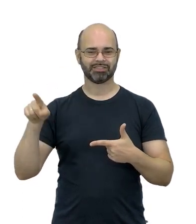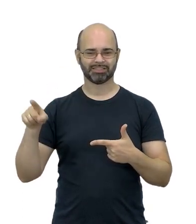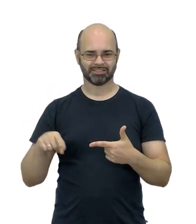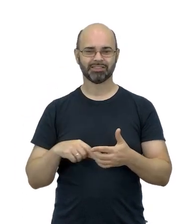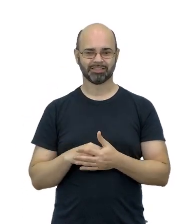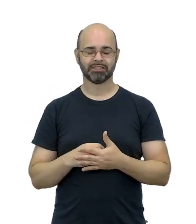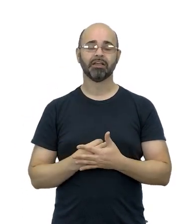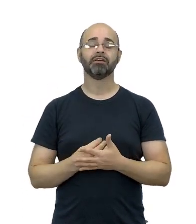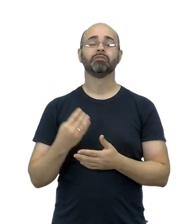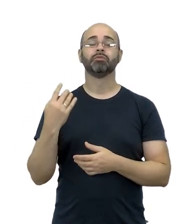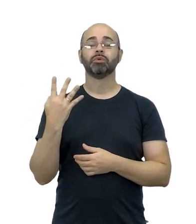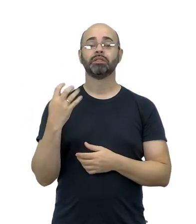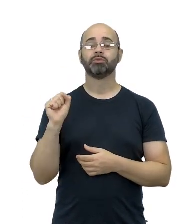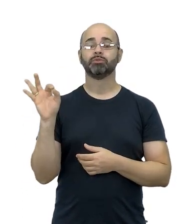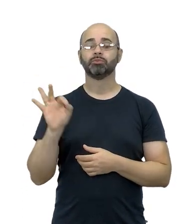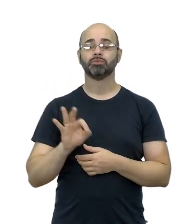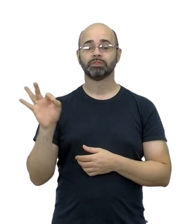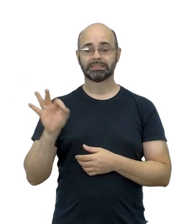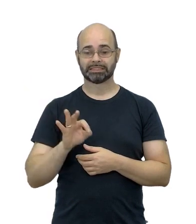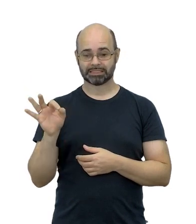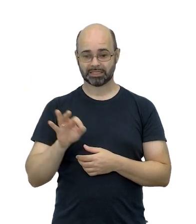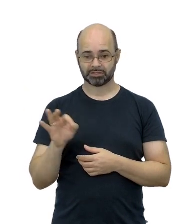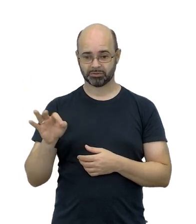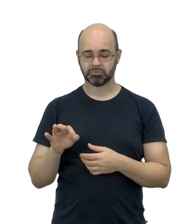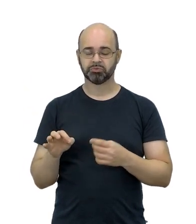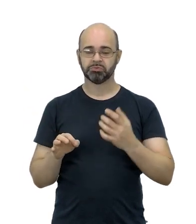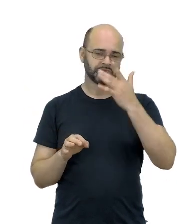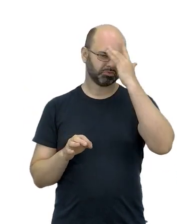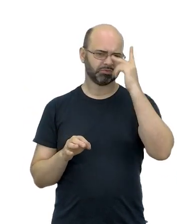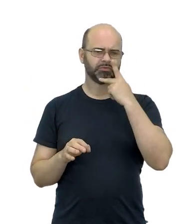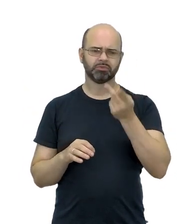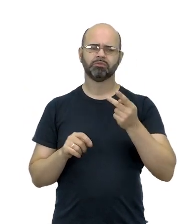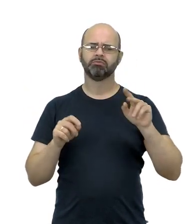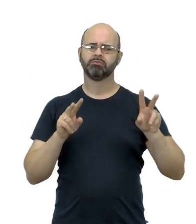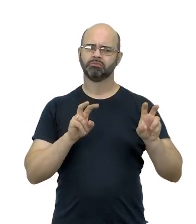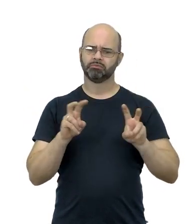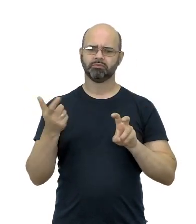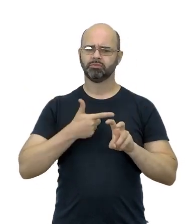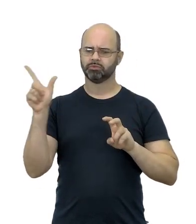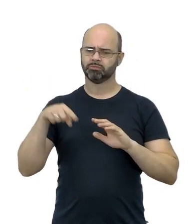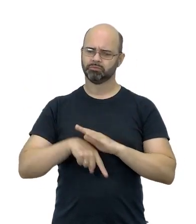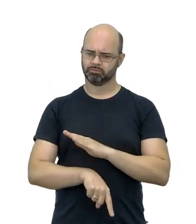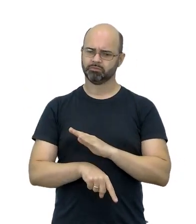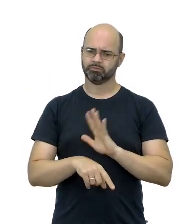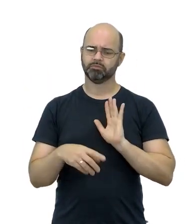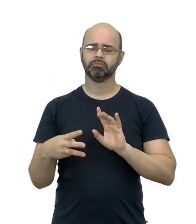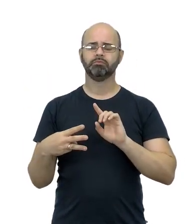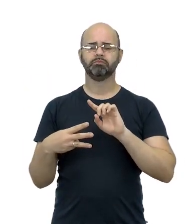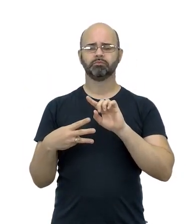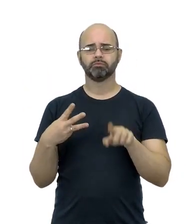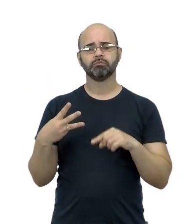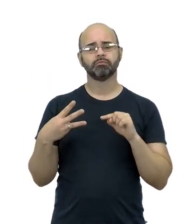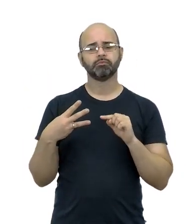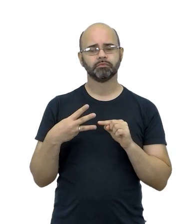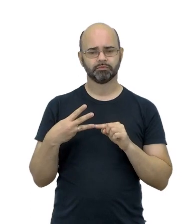para avançar nos temas matemáticos, mas temos também um grande indicativo dos